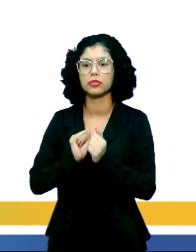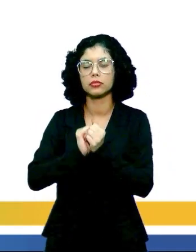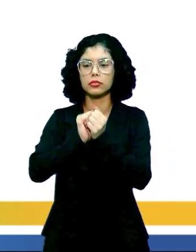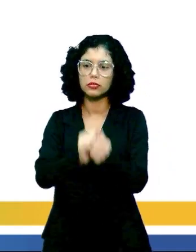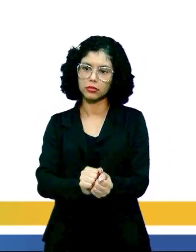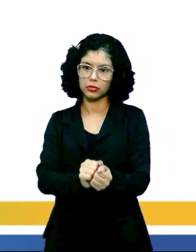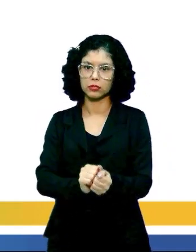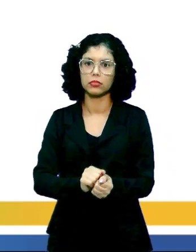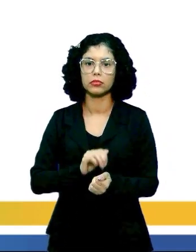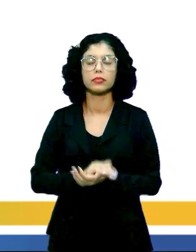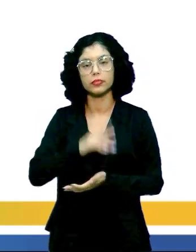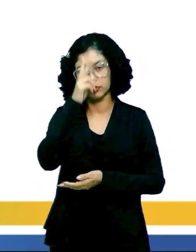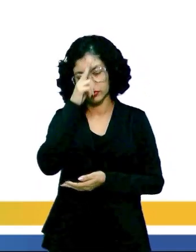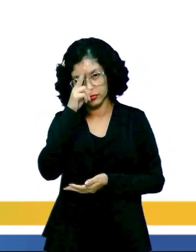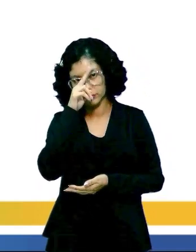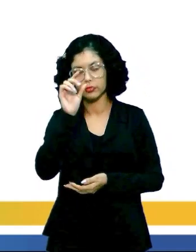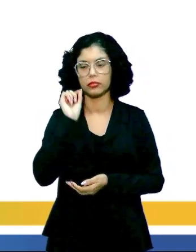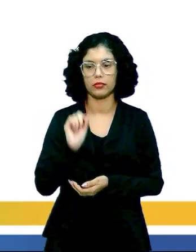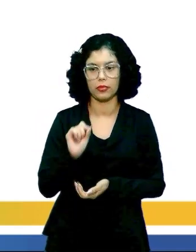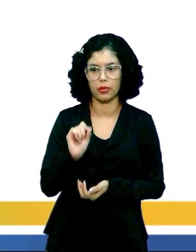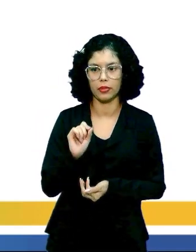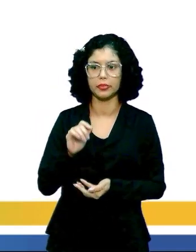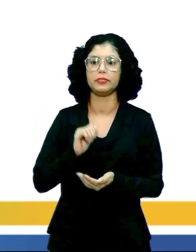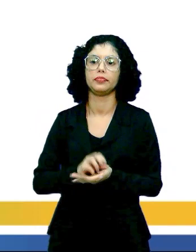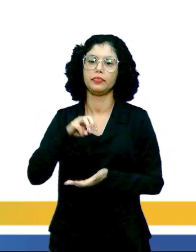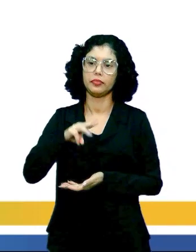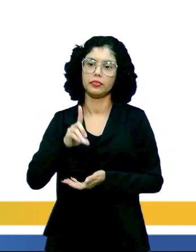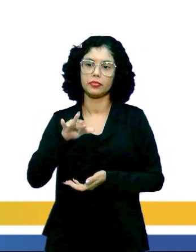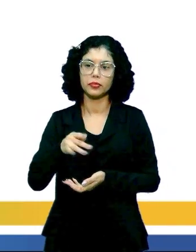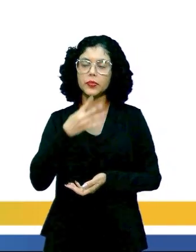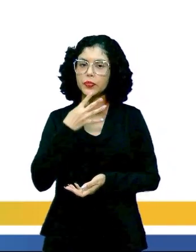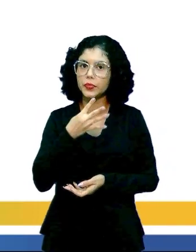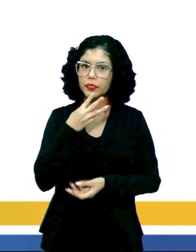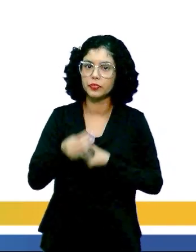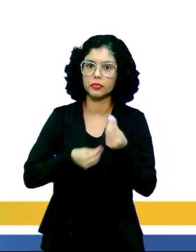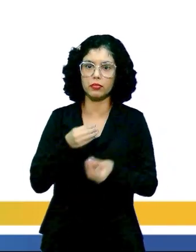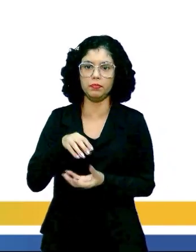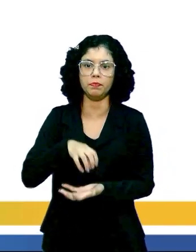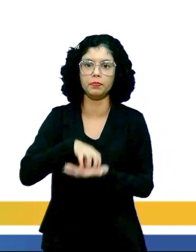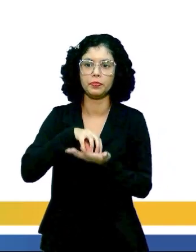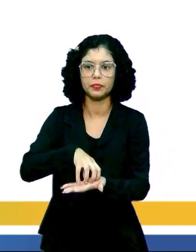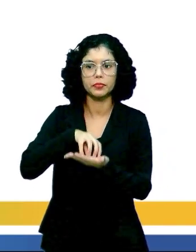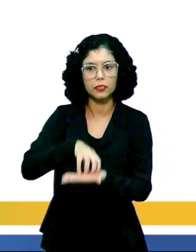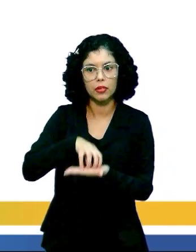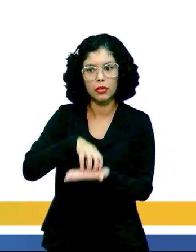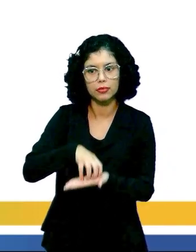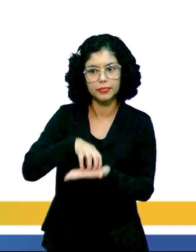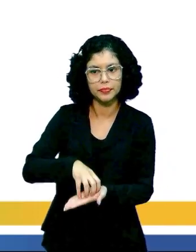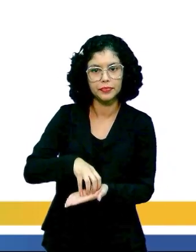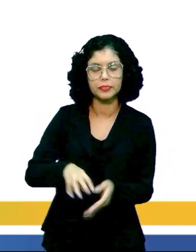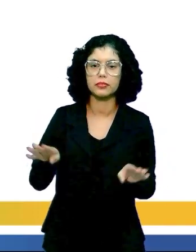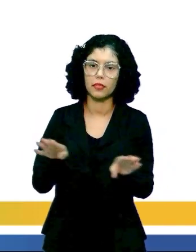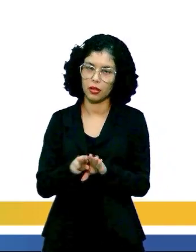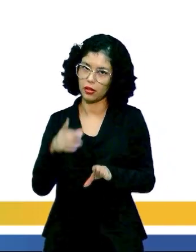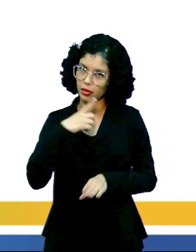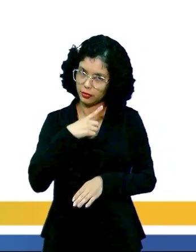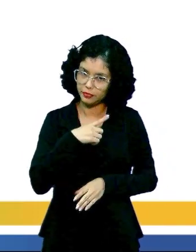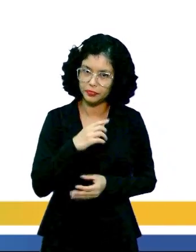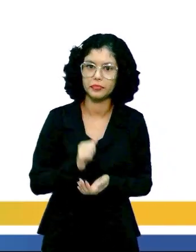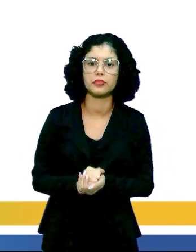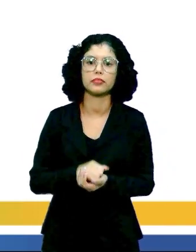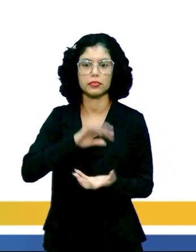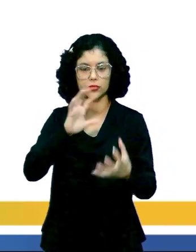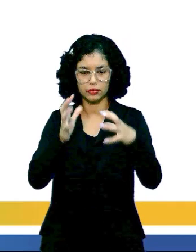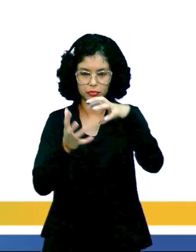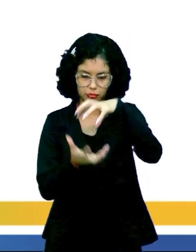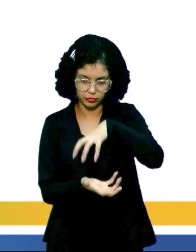no modelo de Thomson. Lembrando que o modelo de Thomson é conhecido como pudim de passas. Então agora eu tenho uma esfera maciça,